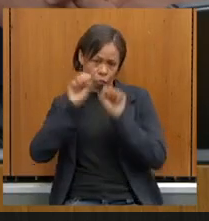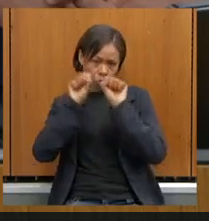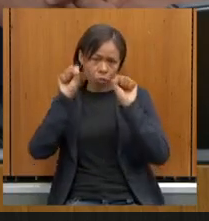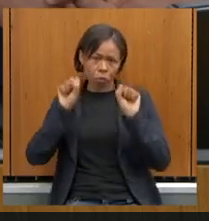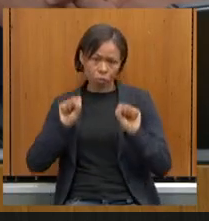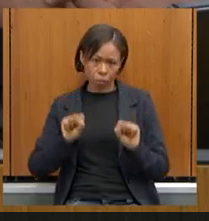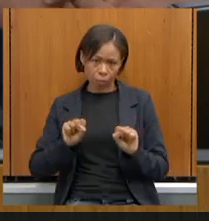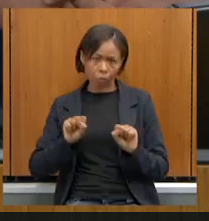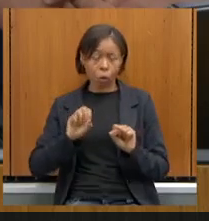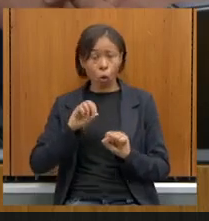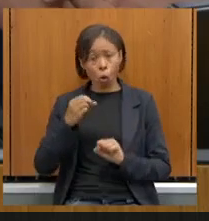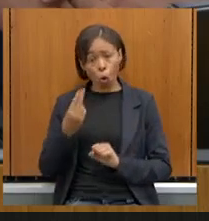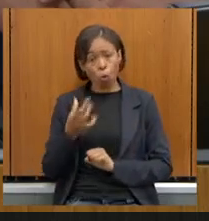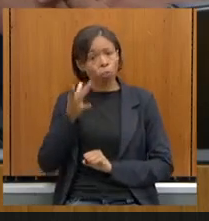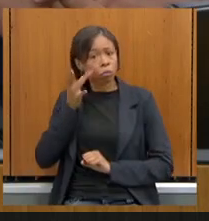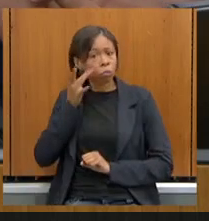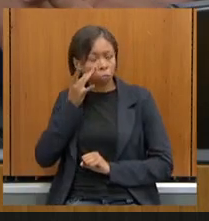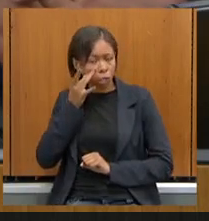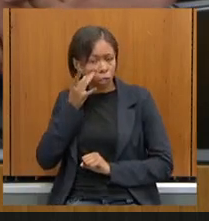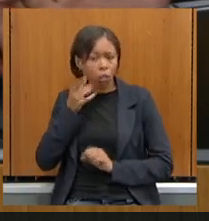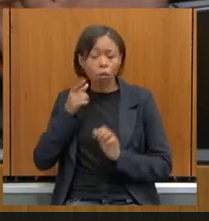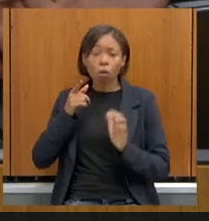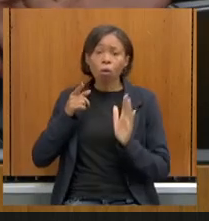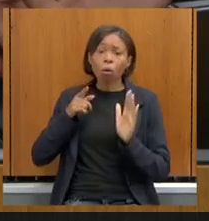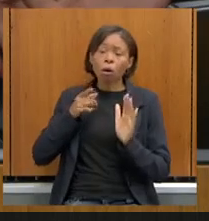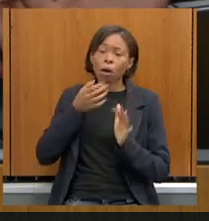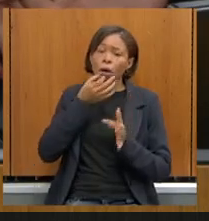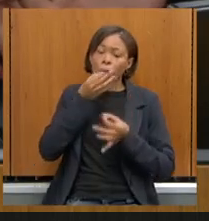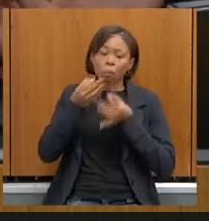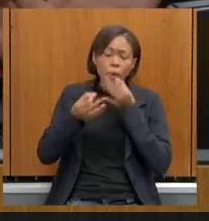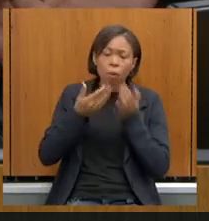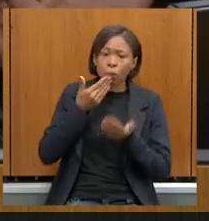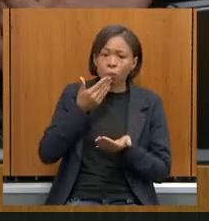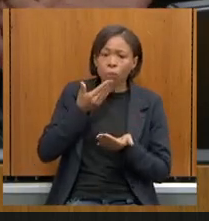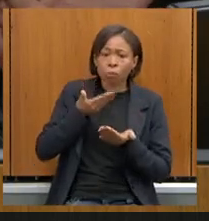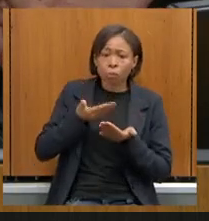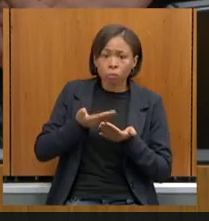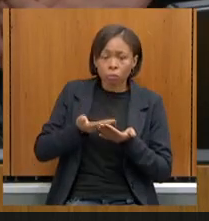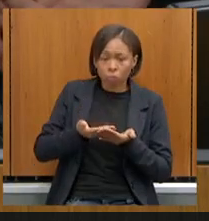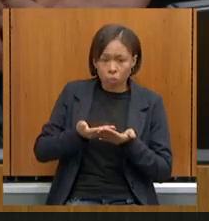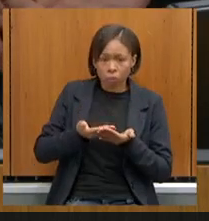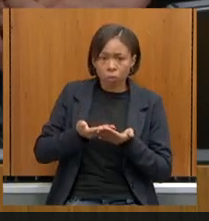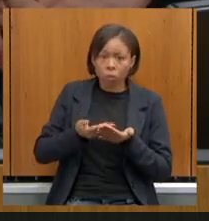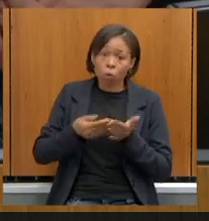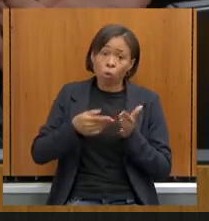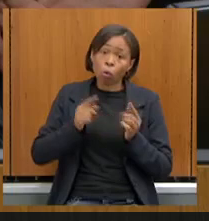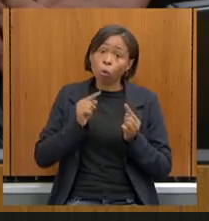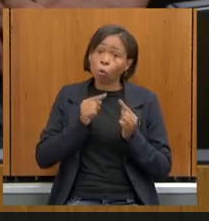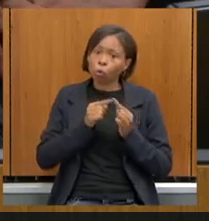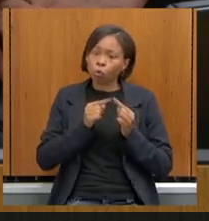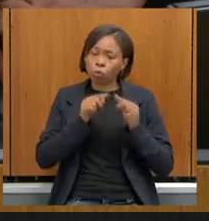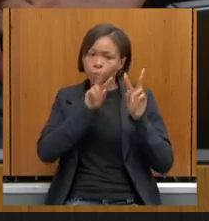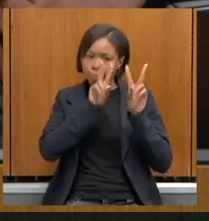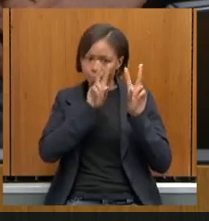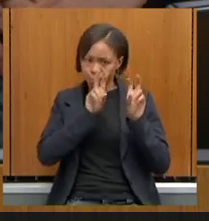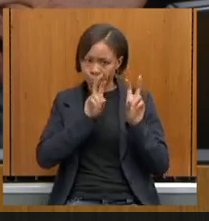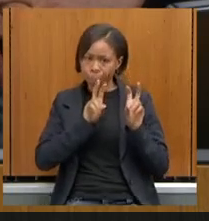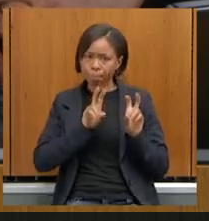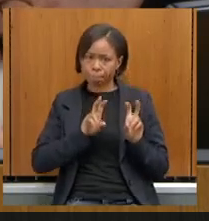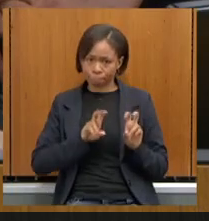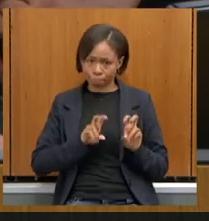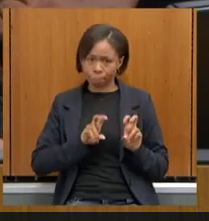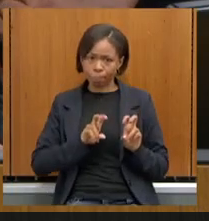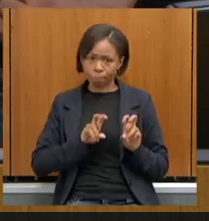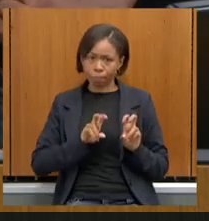requerimentos contendo recomendações referentes ao tema abordado, que serão deliberadas ao final